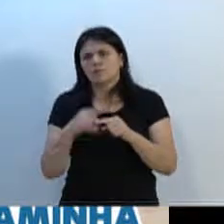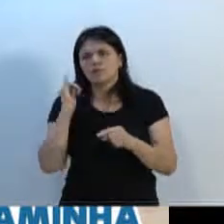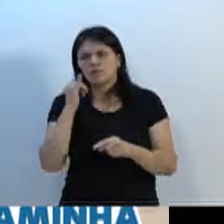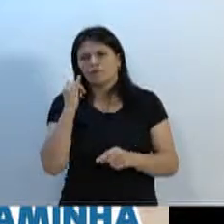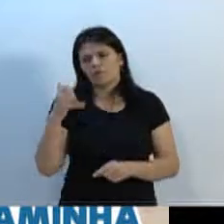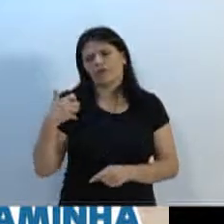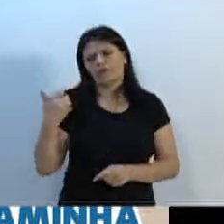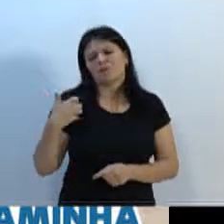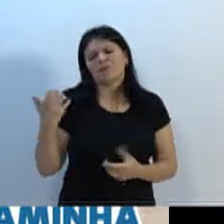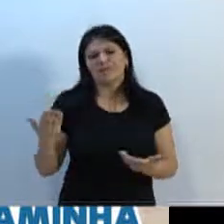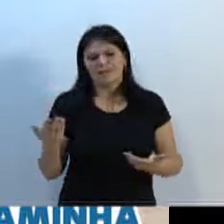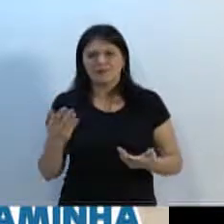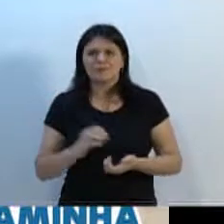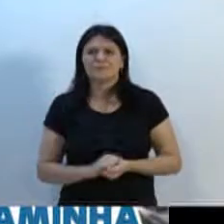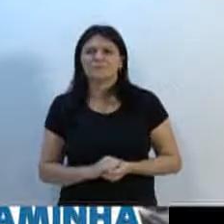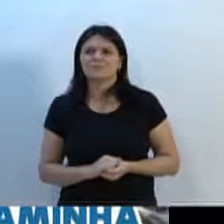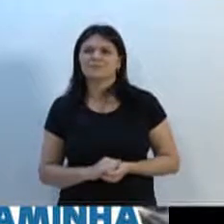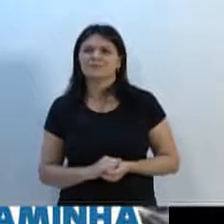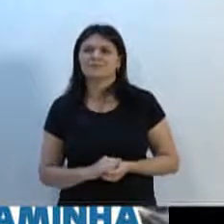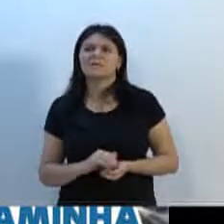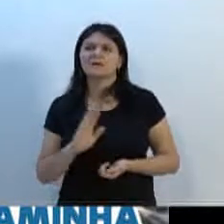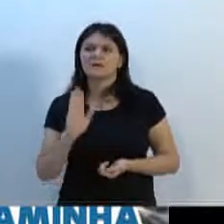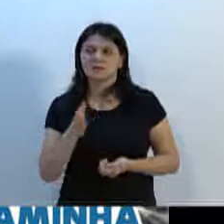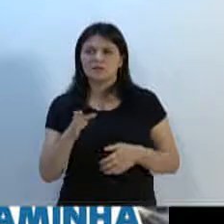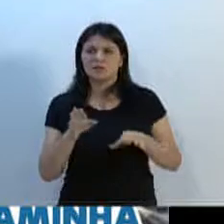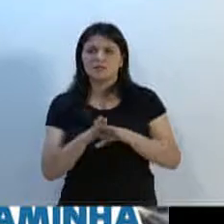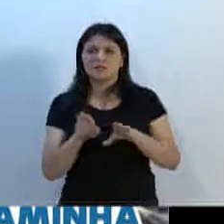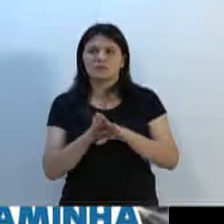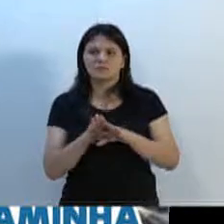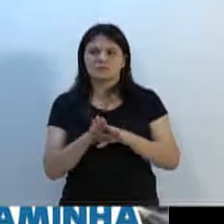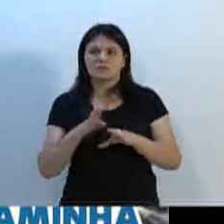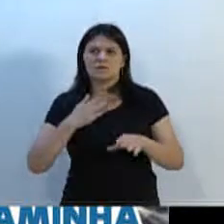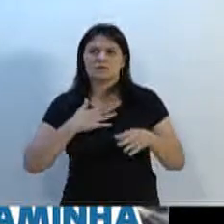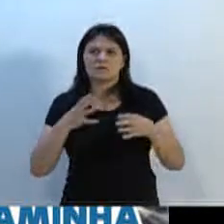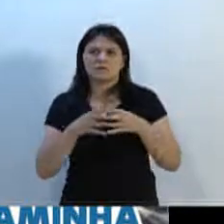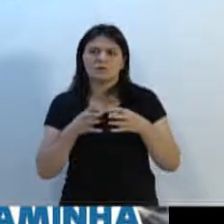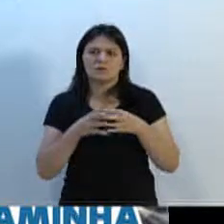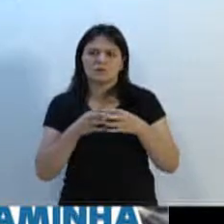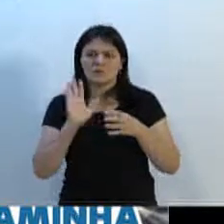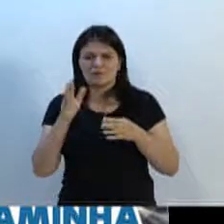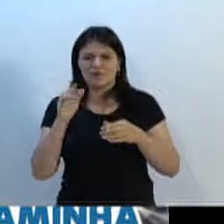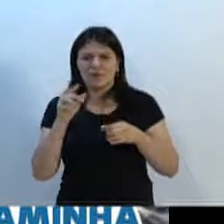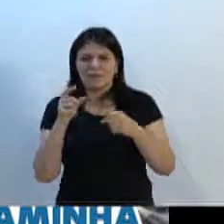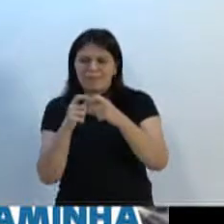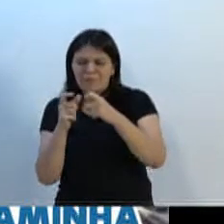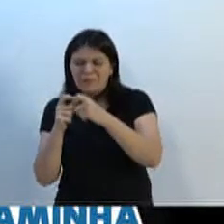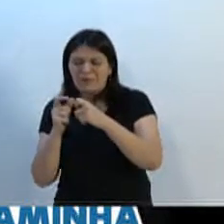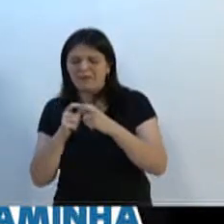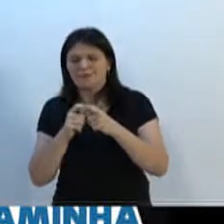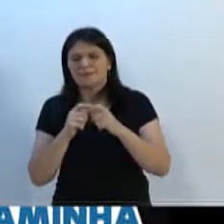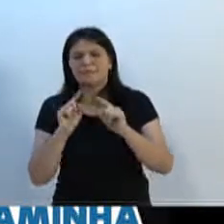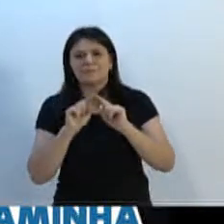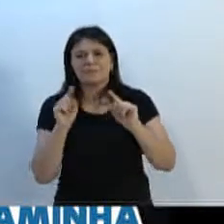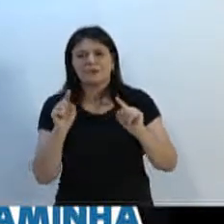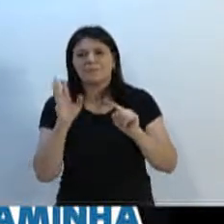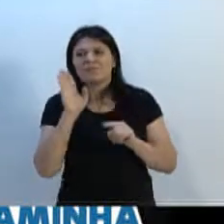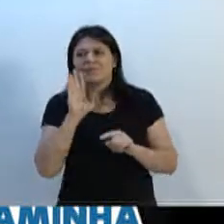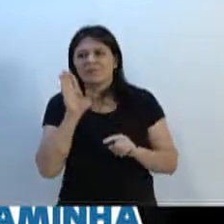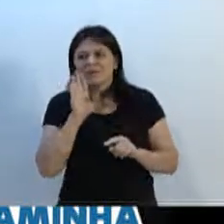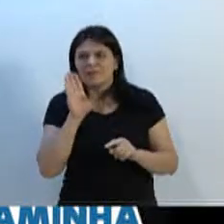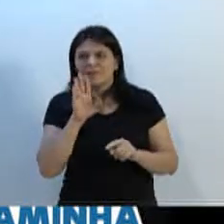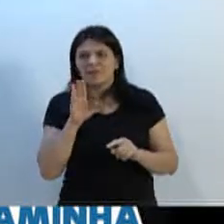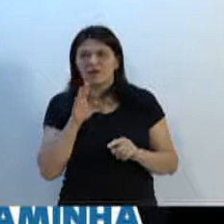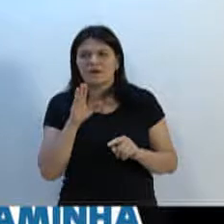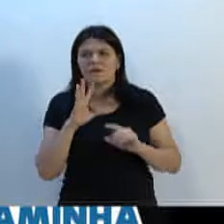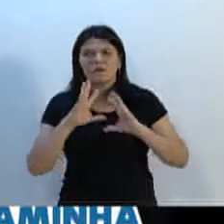desses membros, e que alguns já estão também, como a minha patota, no departamento médico, mas, enfim, é bacana a gente notar que